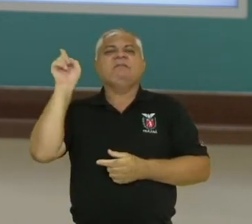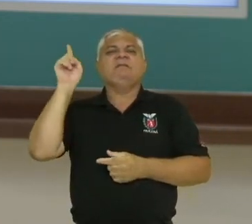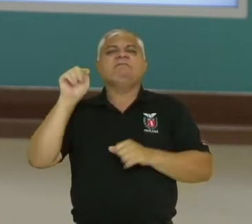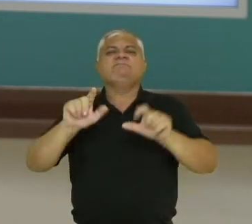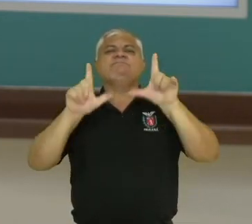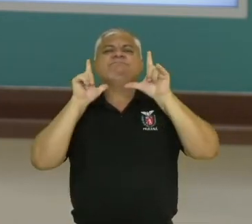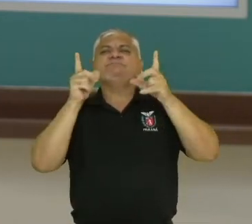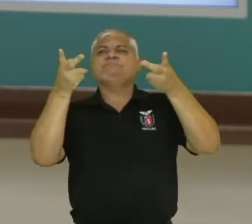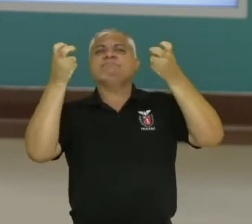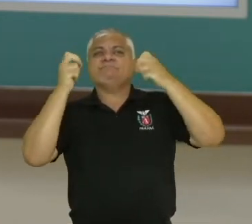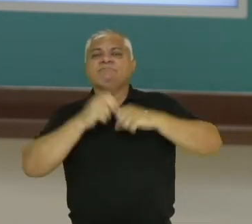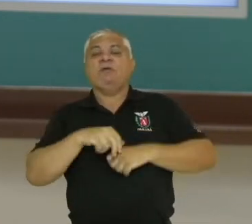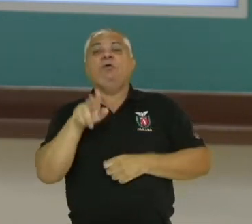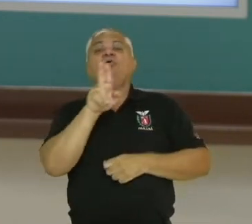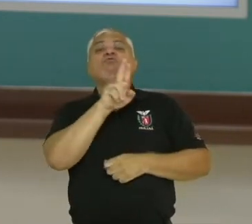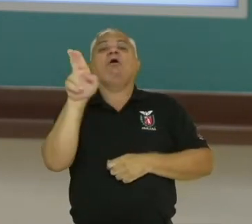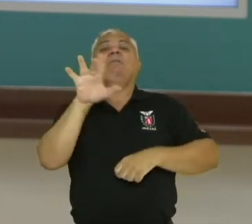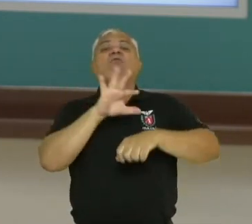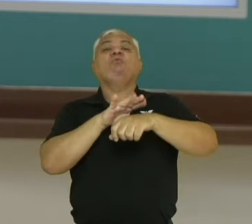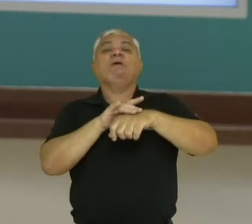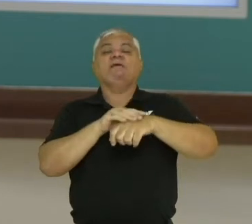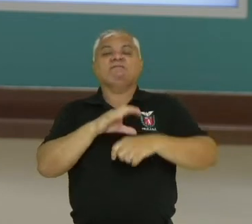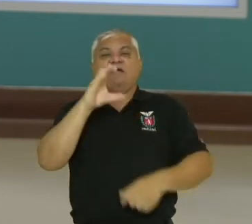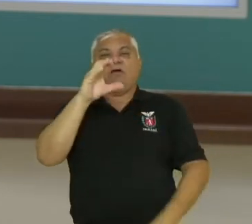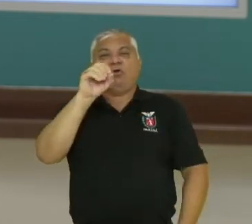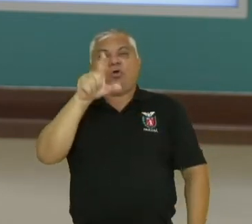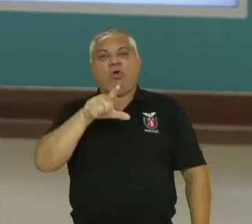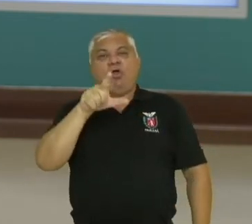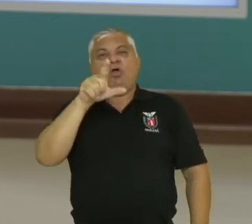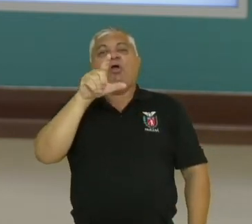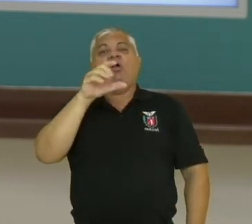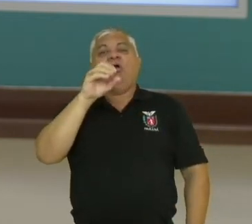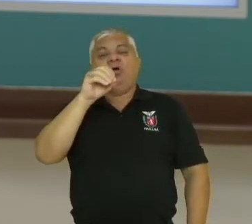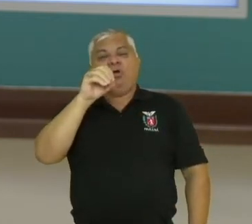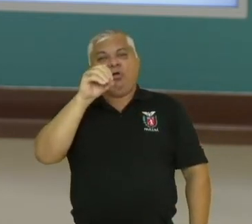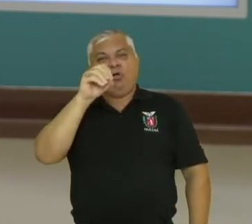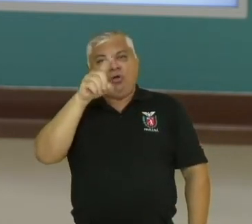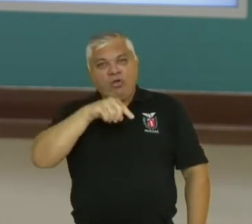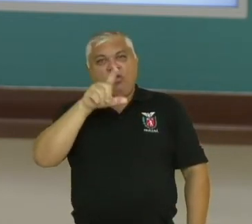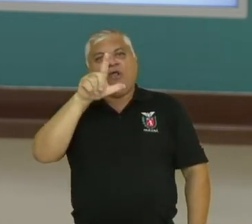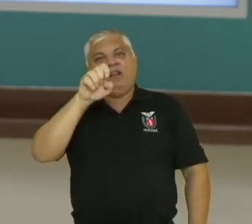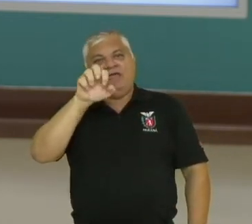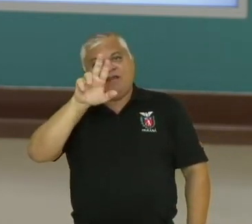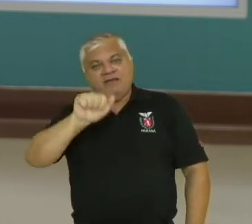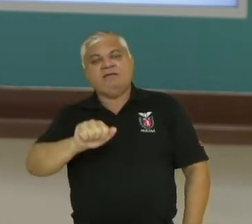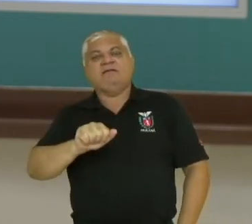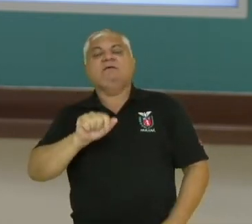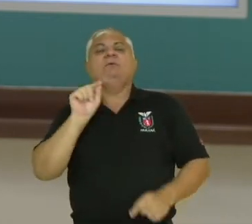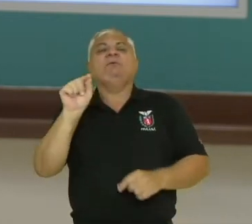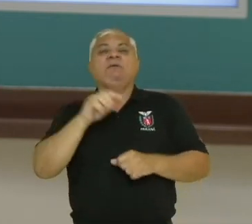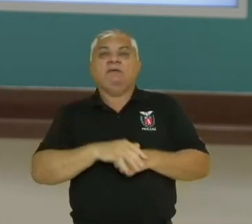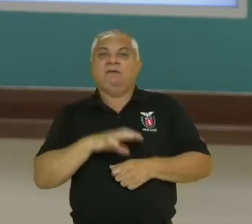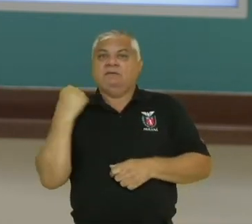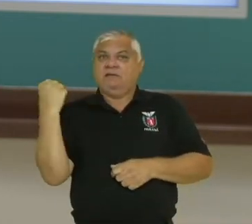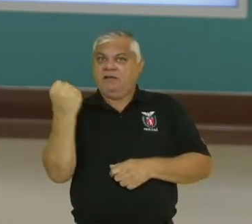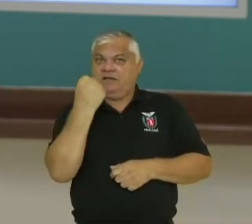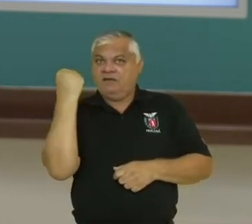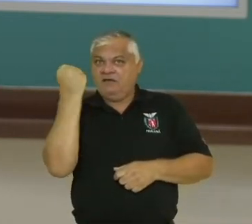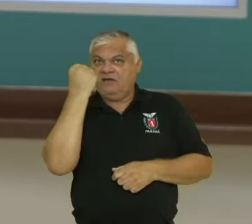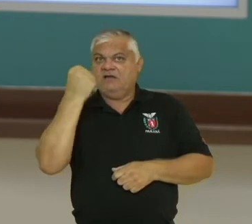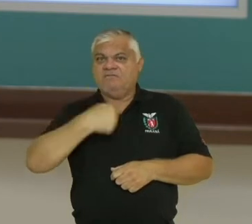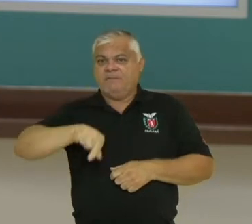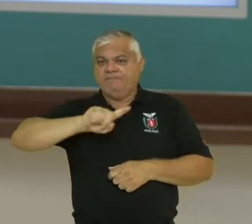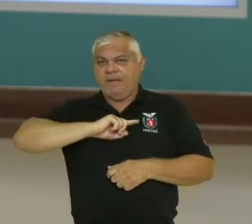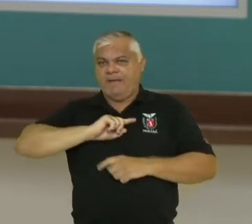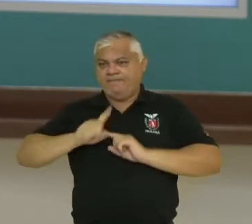cartaz? Primeiro, o nome da doença, cólera. Depois, o que ela é. Então, que é uma doença grave, contagiosa,